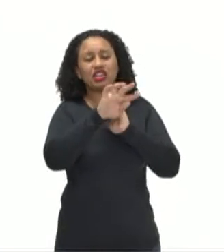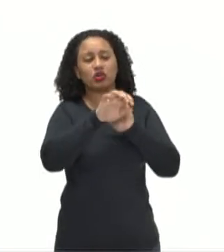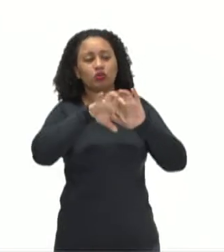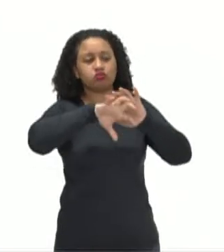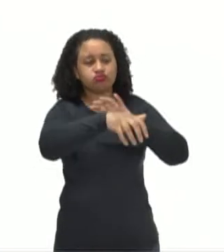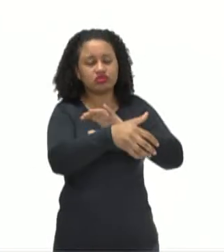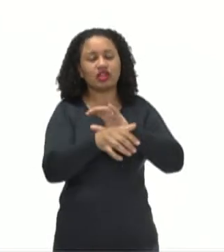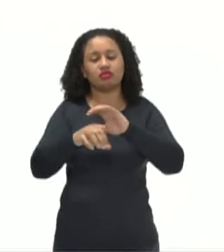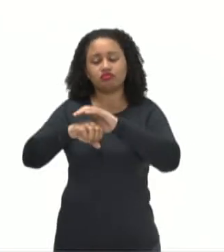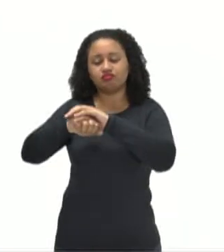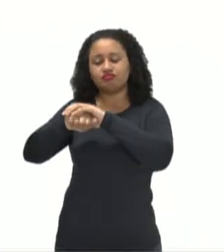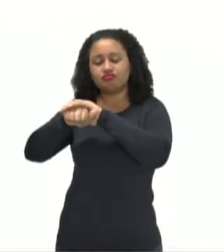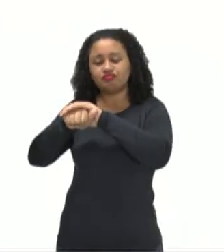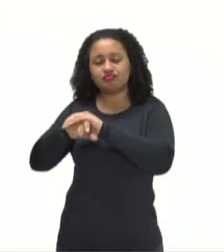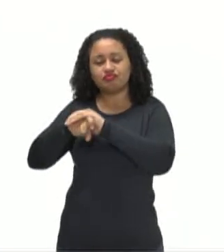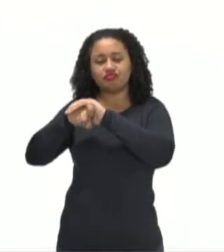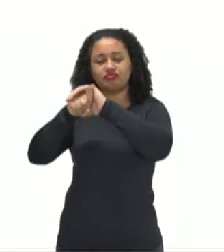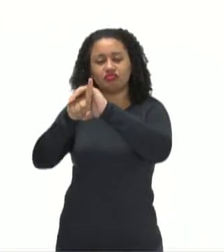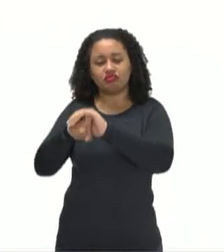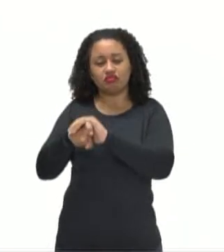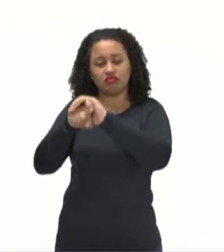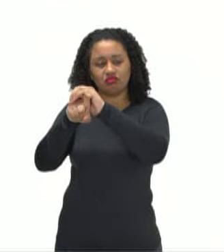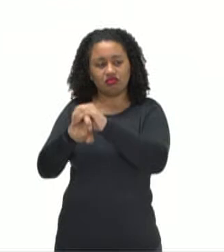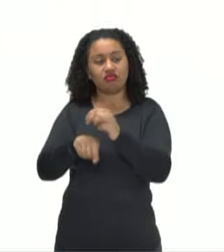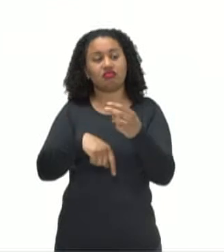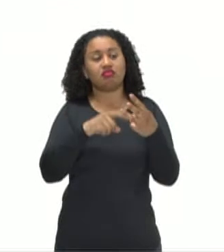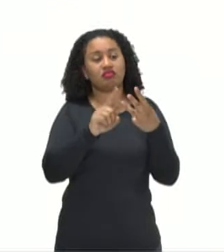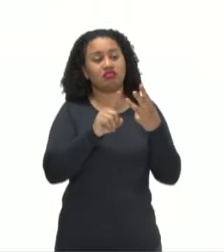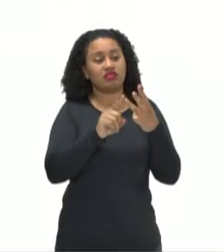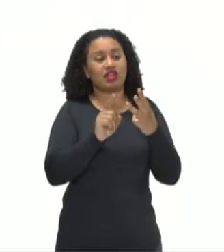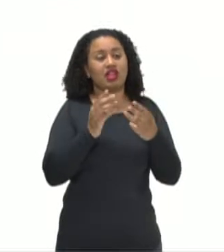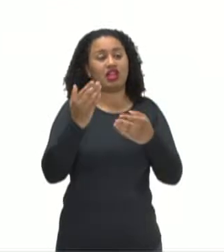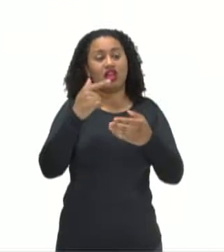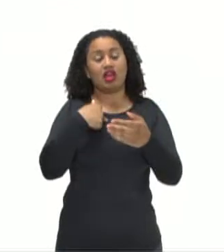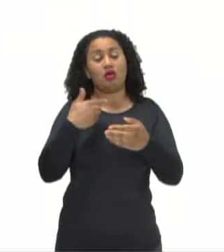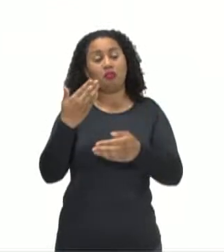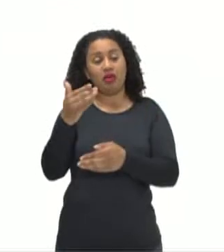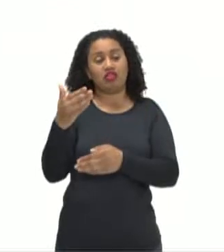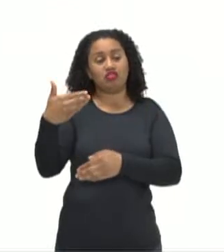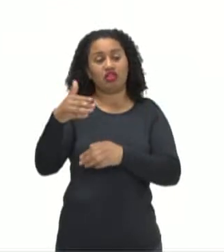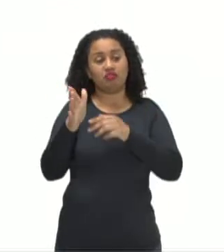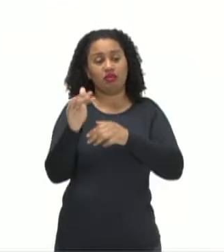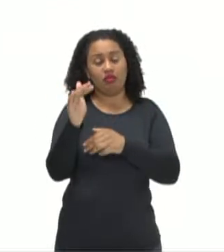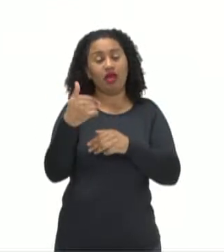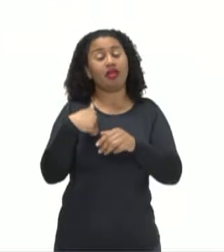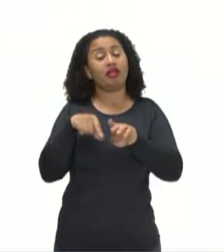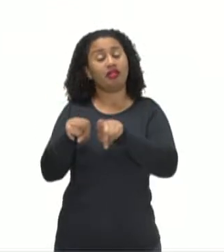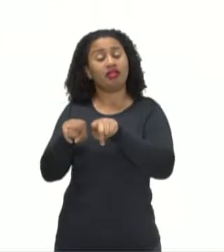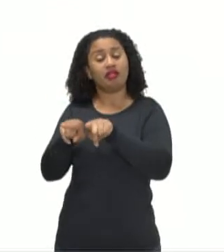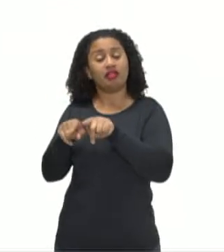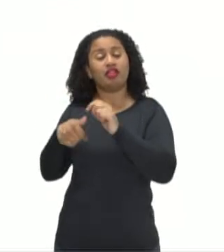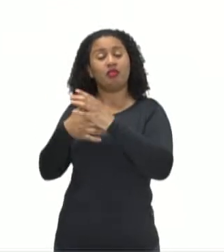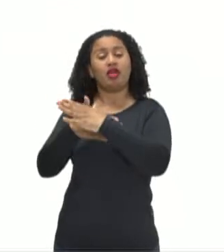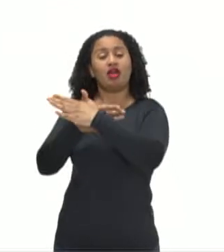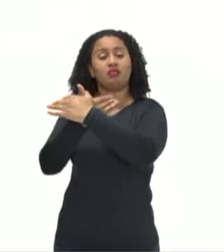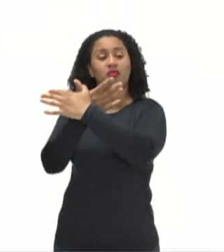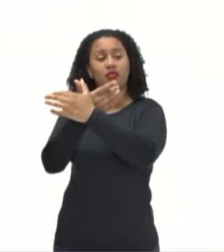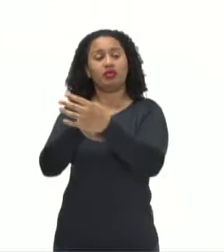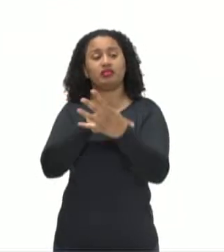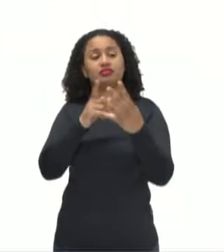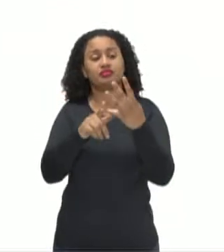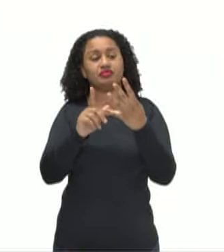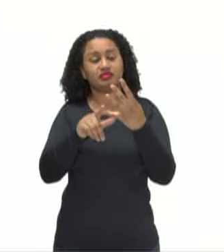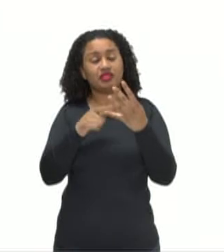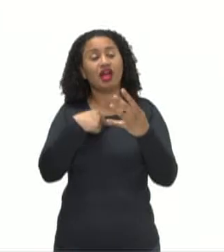concha do caramujo? Opção C, nadadeira de um peixe e asa de uma borboleta? Ou a opção